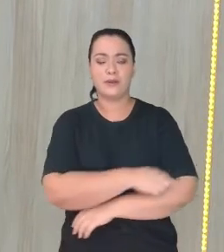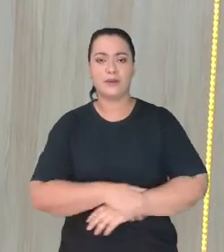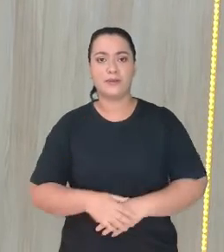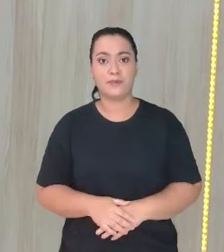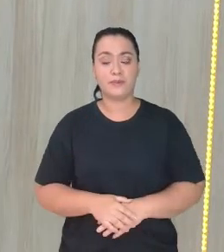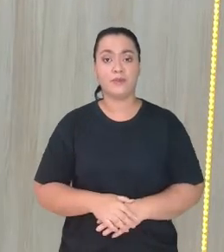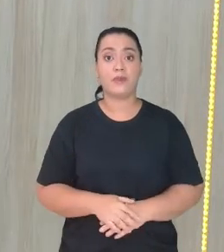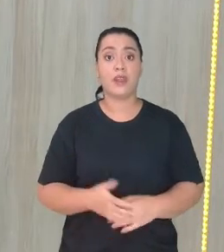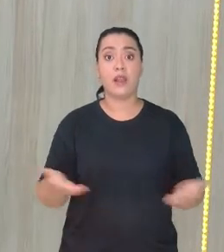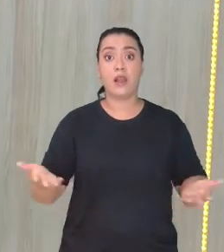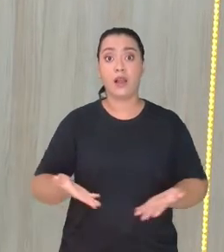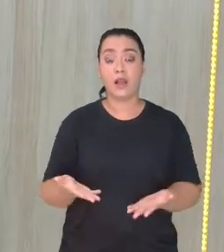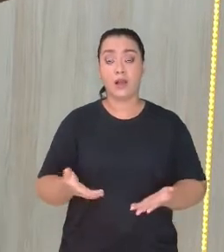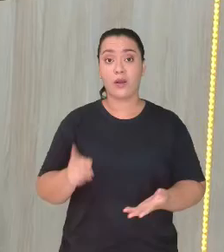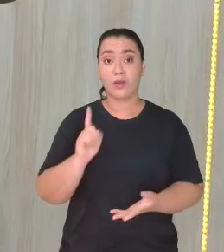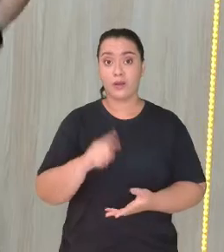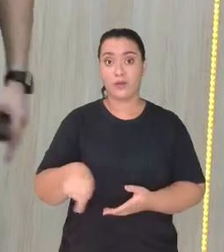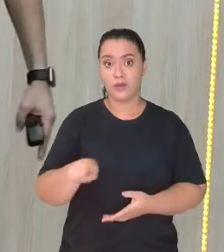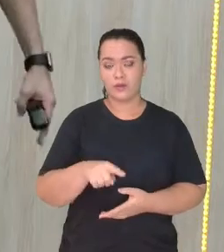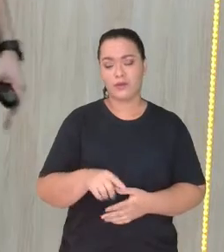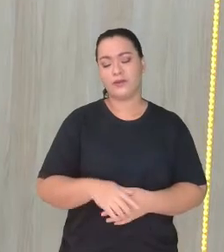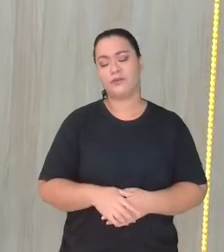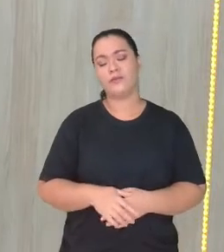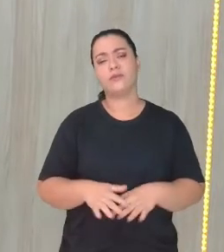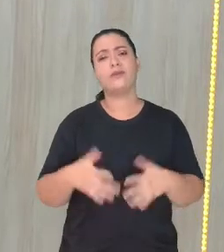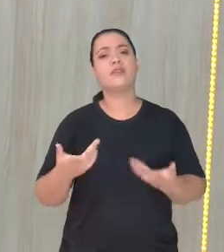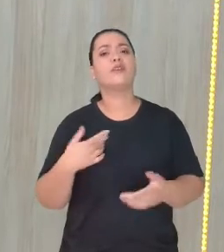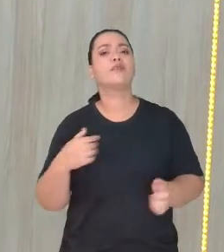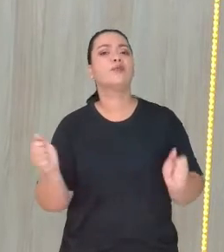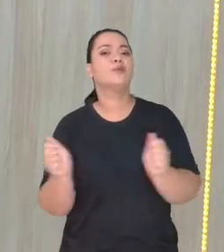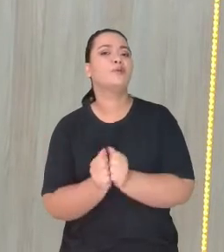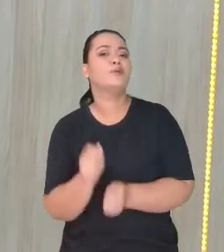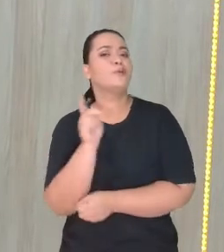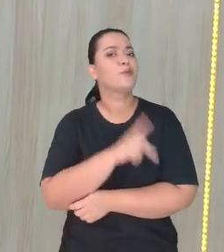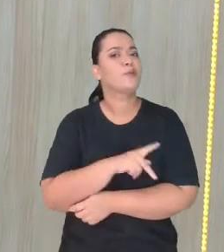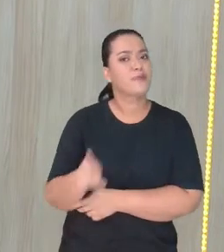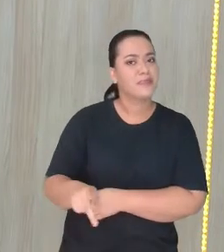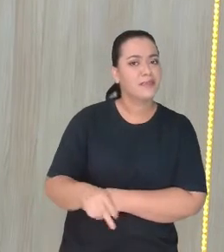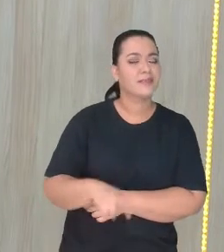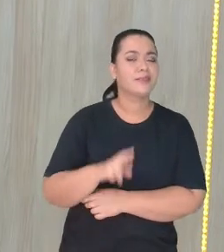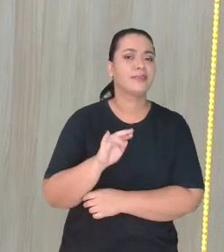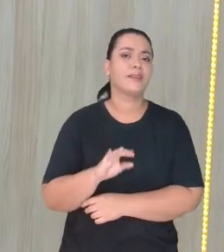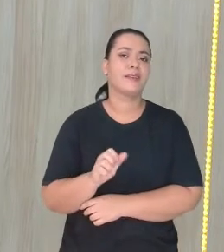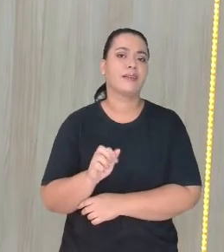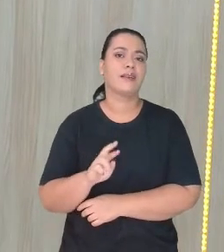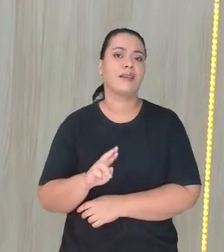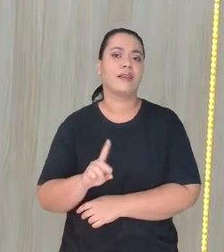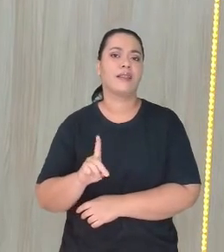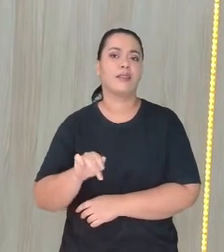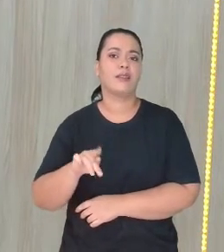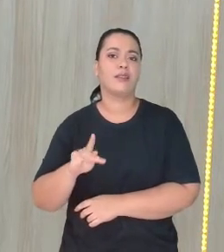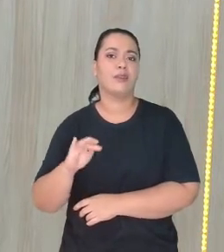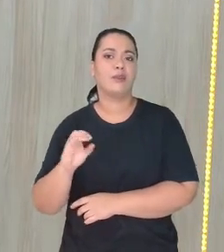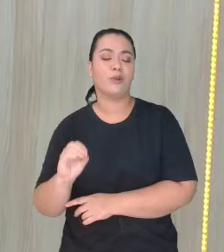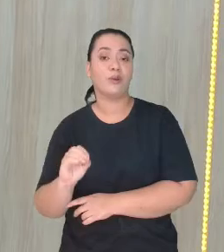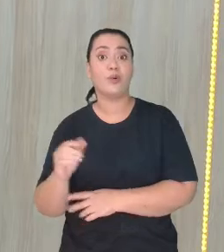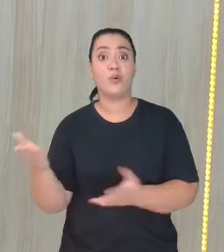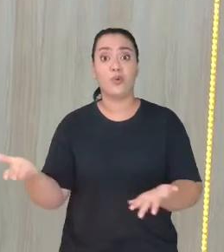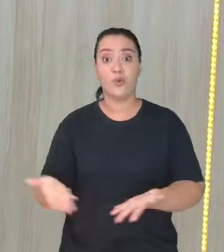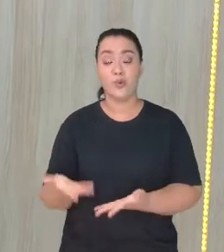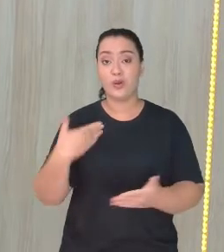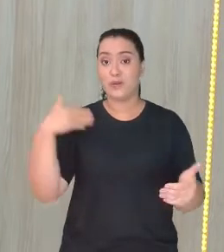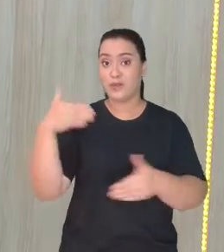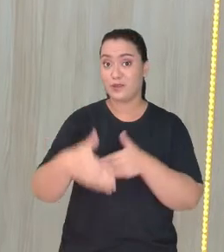O pessoal aí do 7º ano. Hoje quem está comigo é o professor Ricardinho, vai participar comigo aqui da